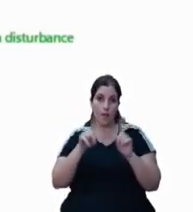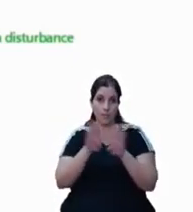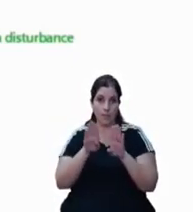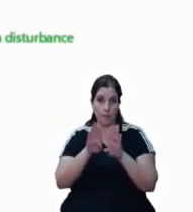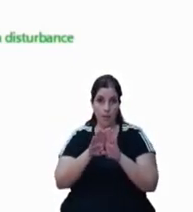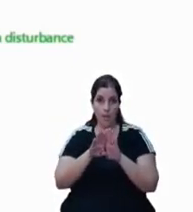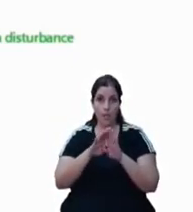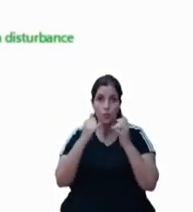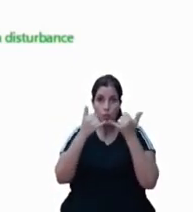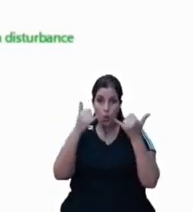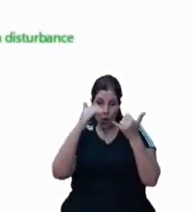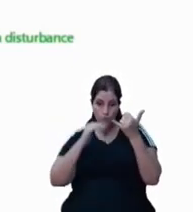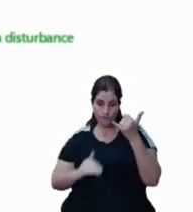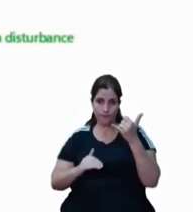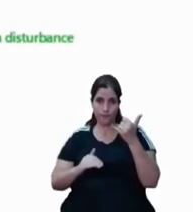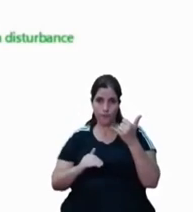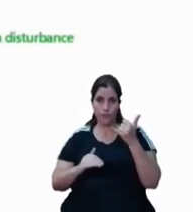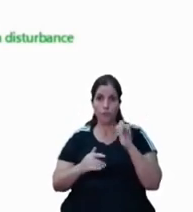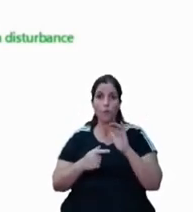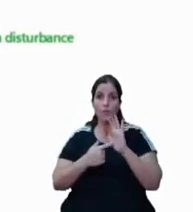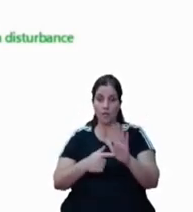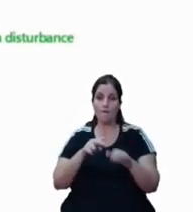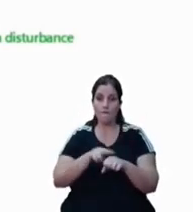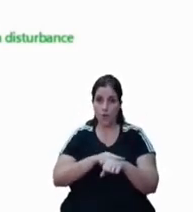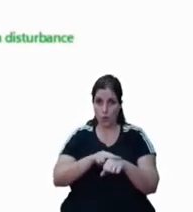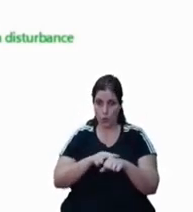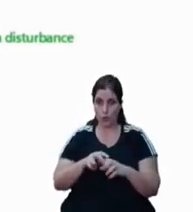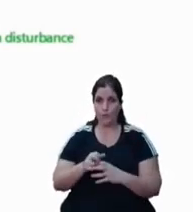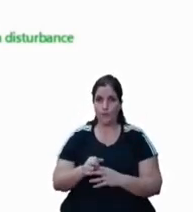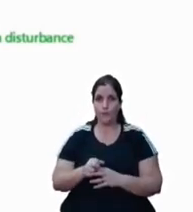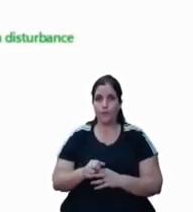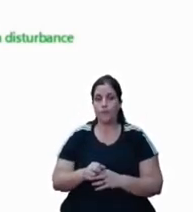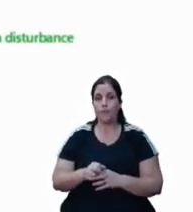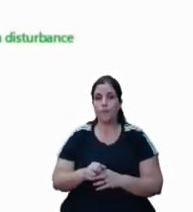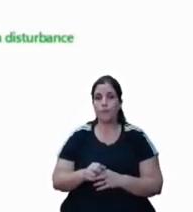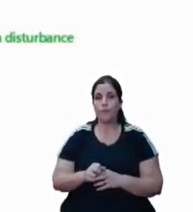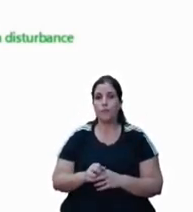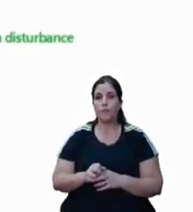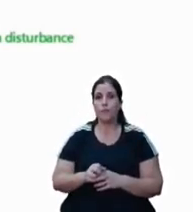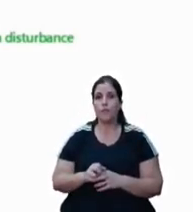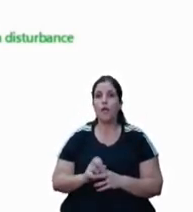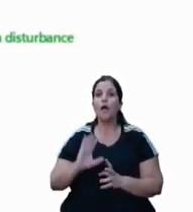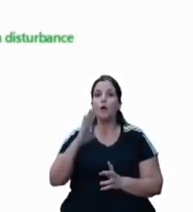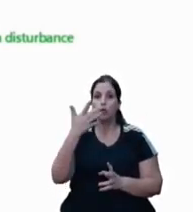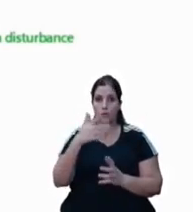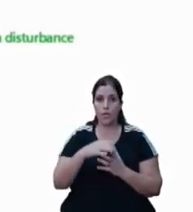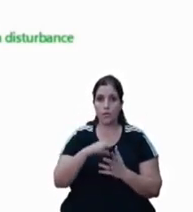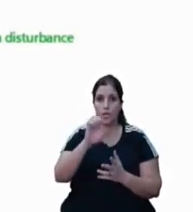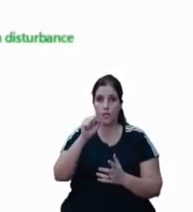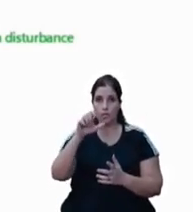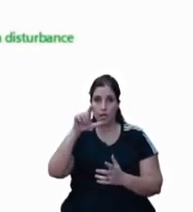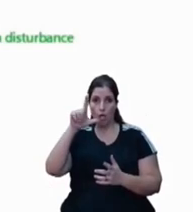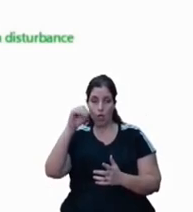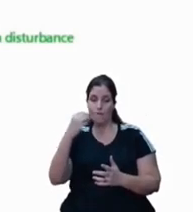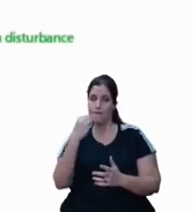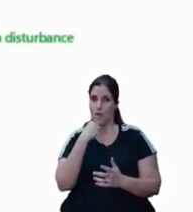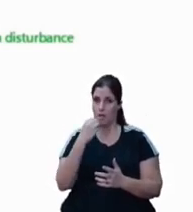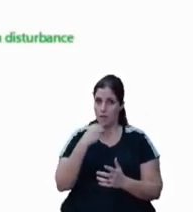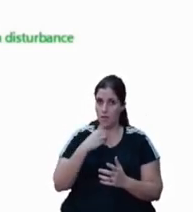neurônios motores inferiores, mostrados aqui em verde, que causa na esclerose lateral amiotrófica fraqueza, atrofia